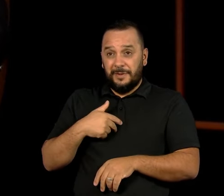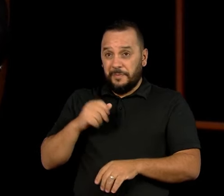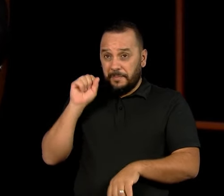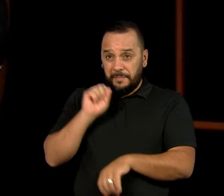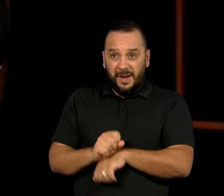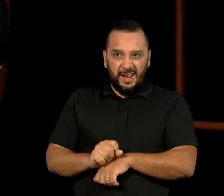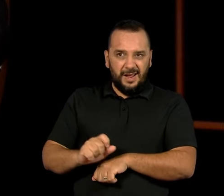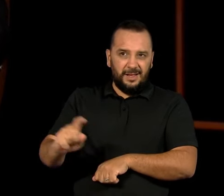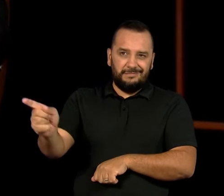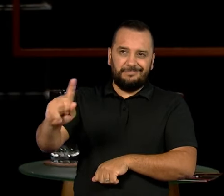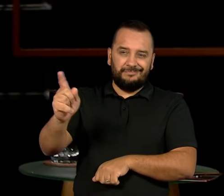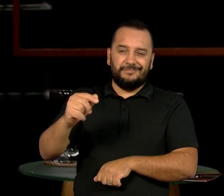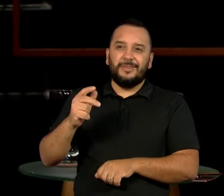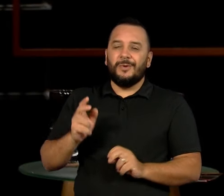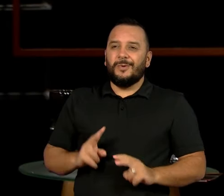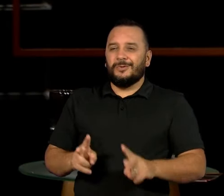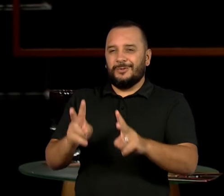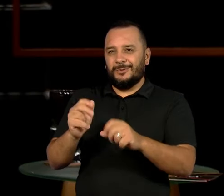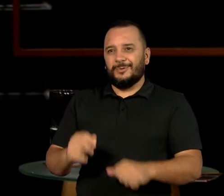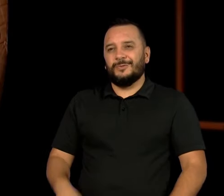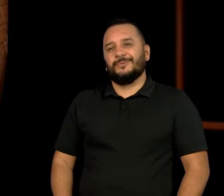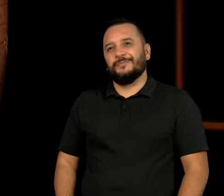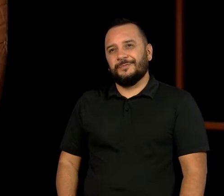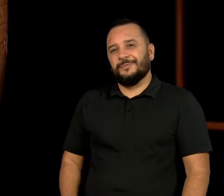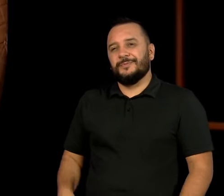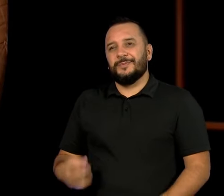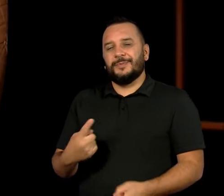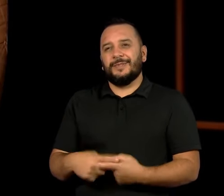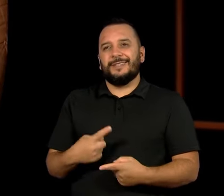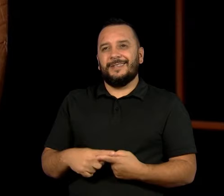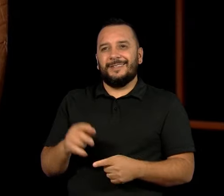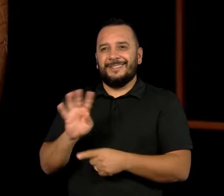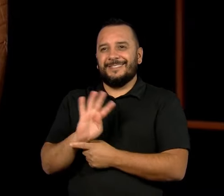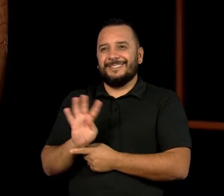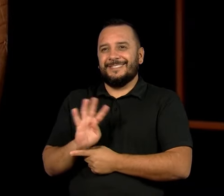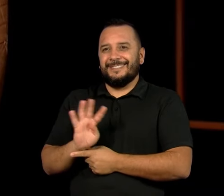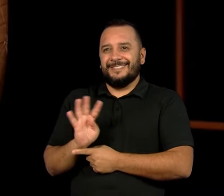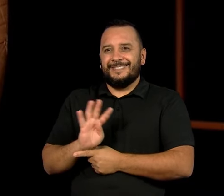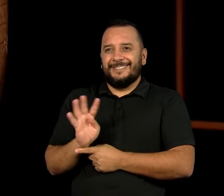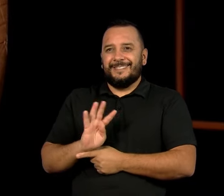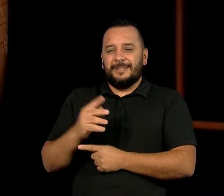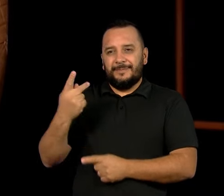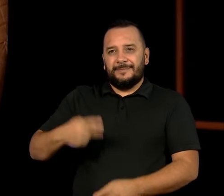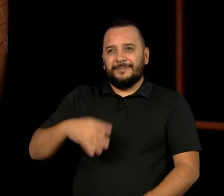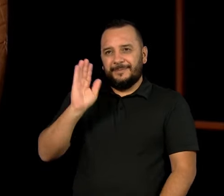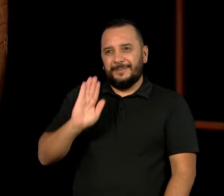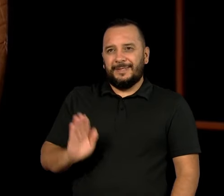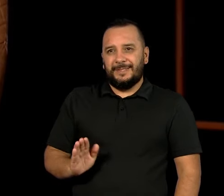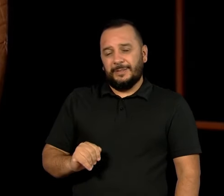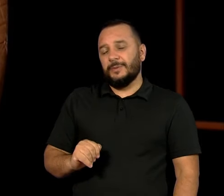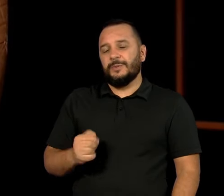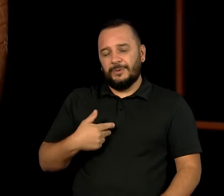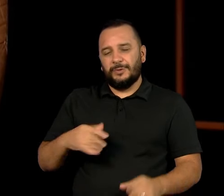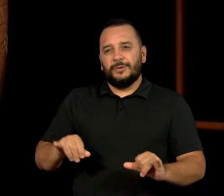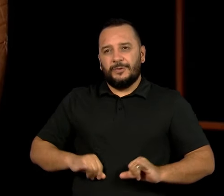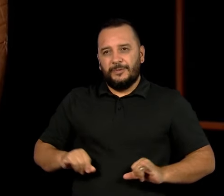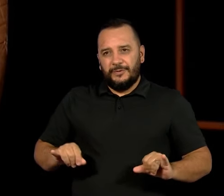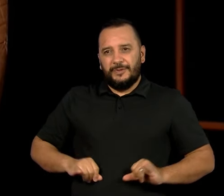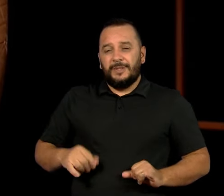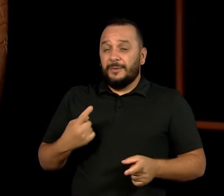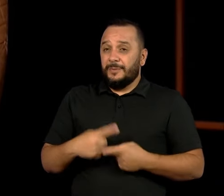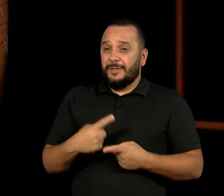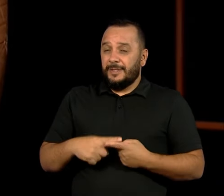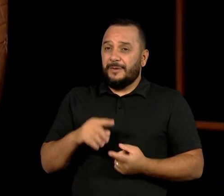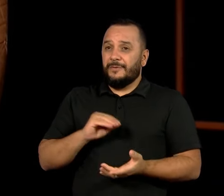dirigir cinema. Então acho que realmente o cinema brasileiro sofreu durante algum tempo por falta